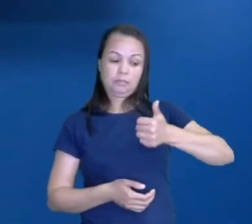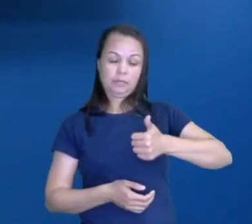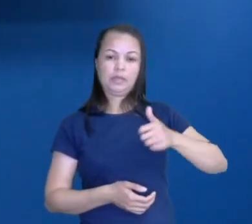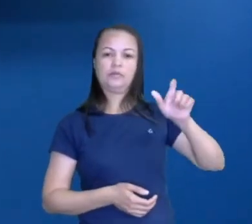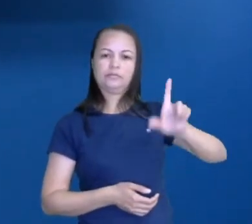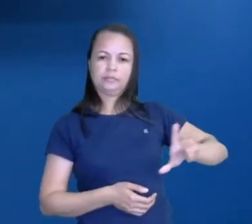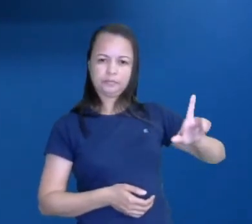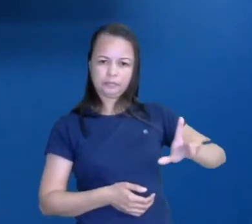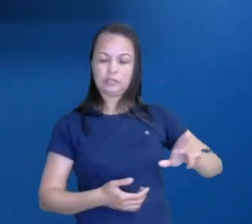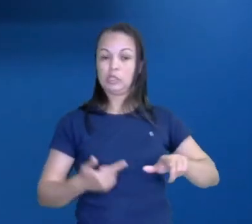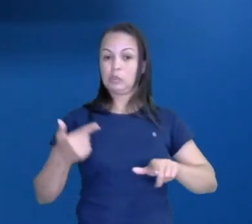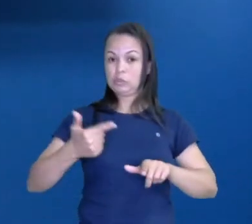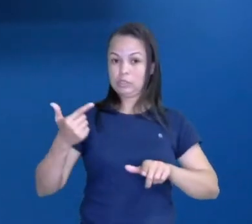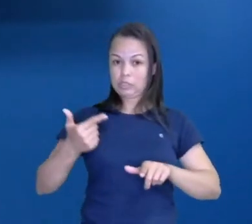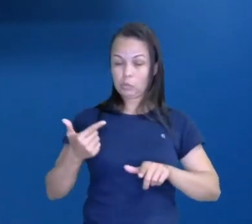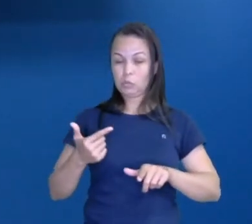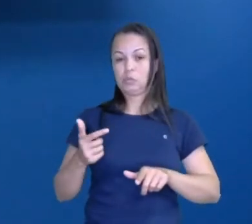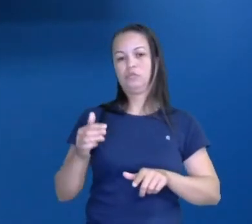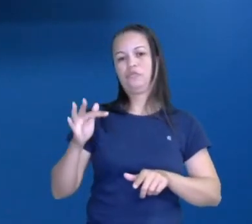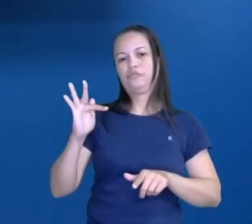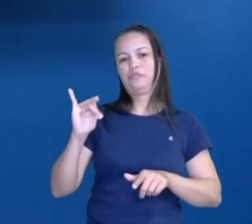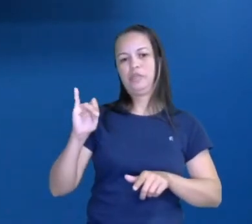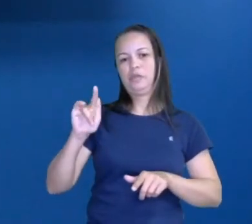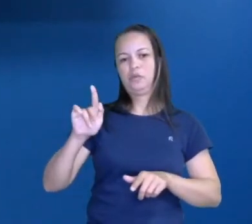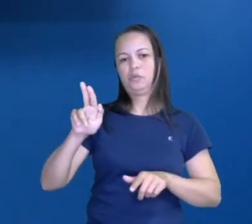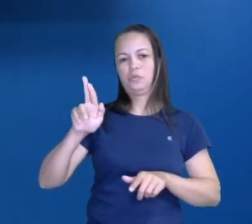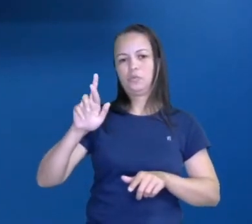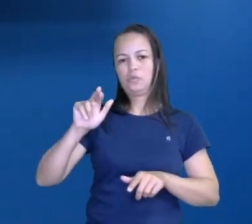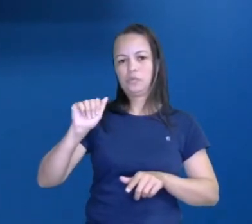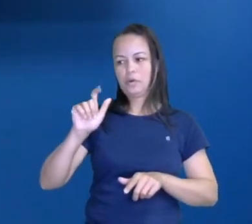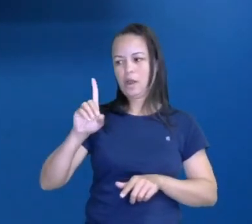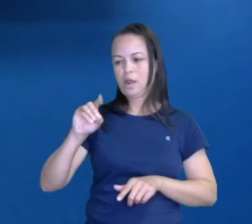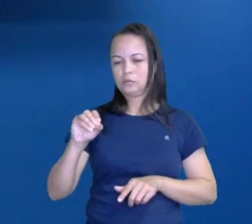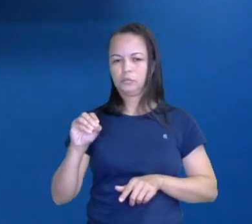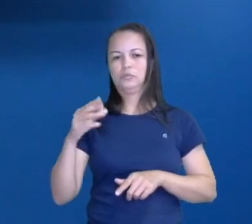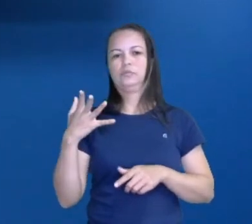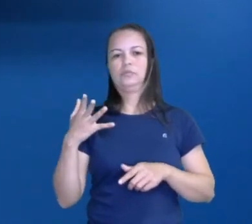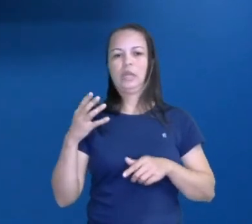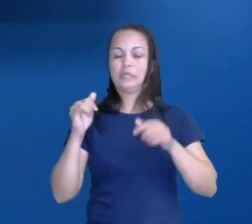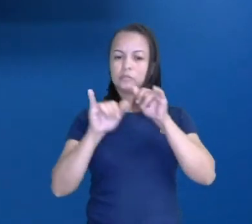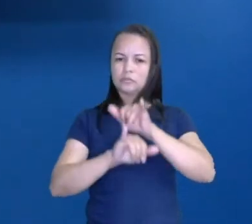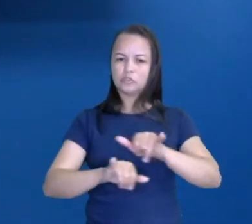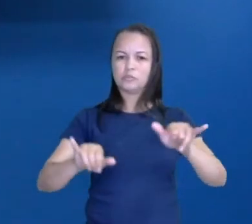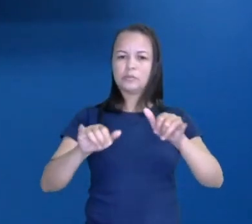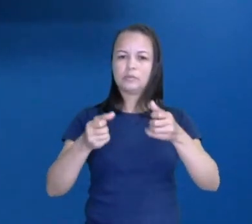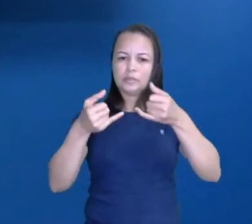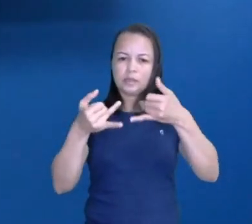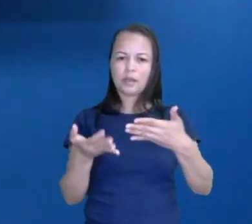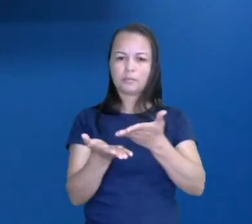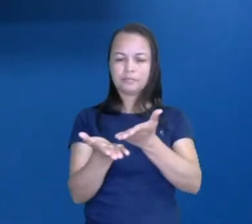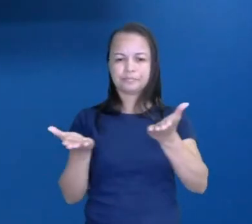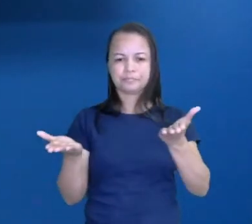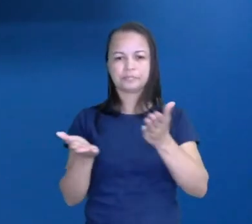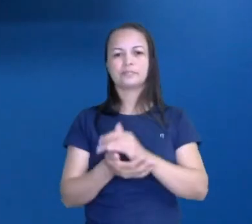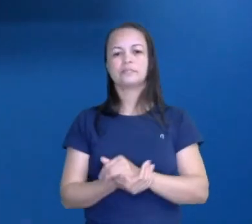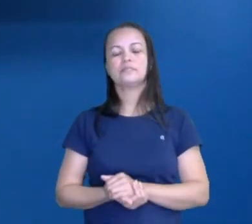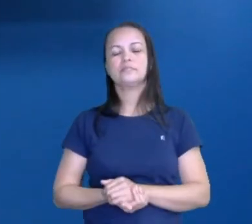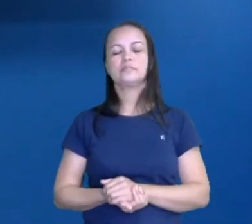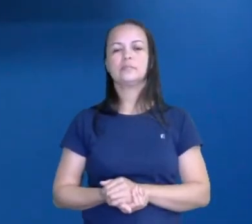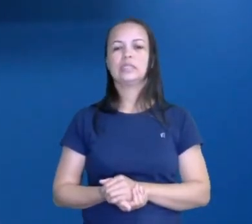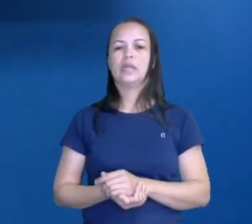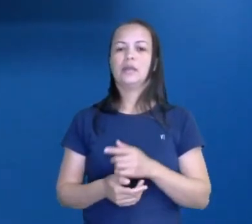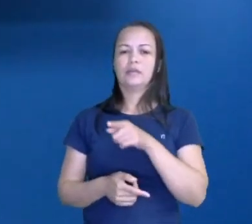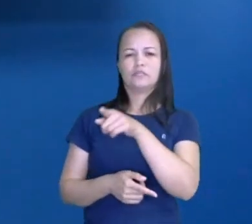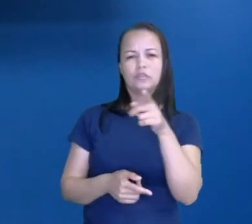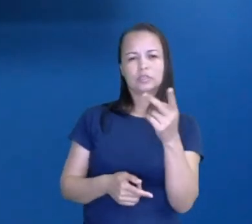literal. No segundo, sentido figurado. É isso que eu quero passar bem claro para vocês. Para vocês verem